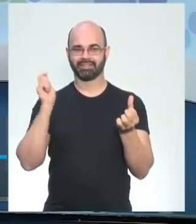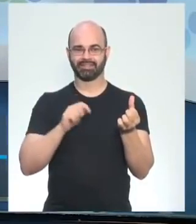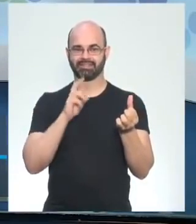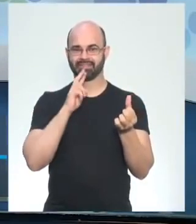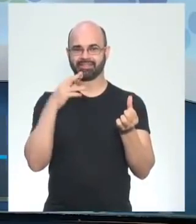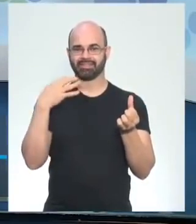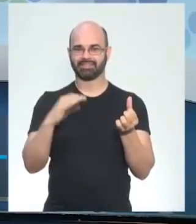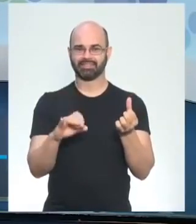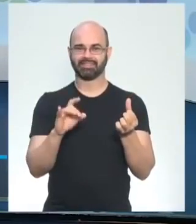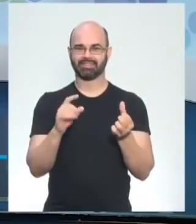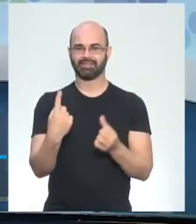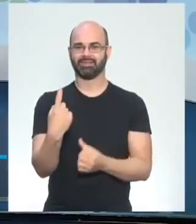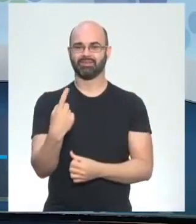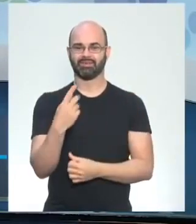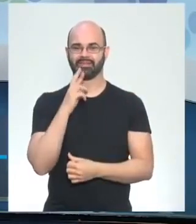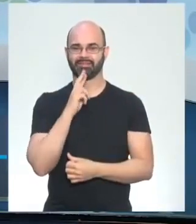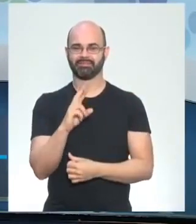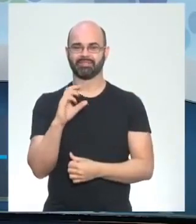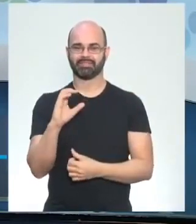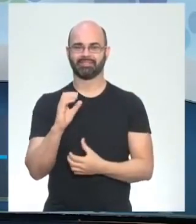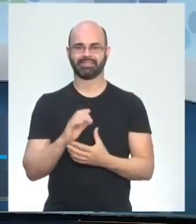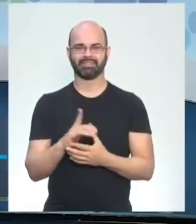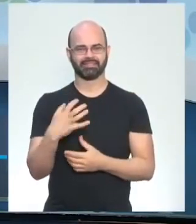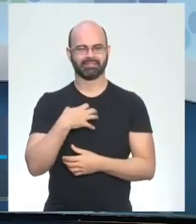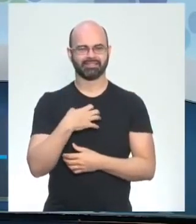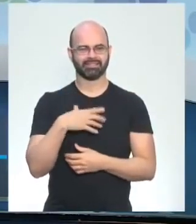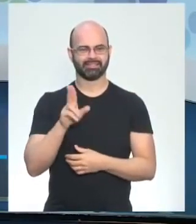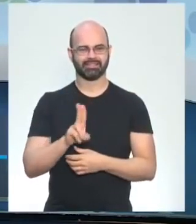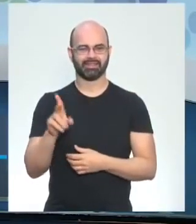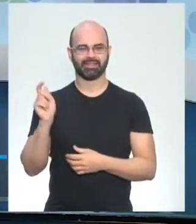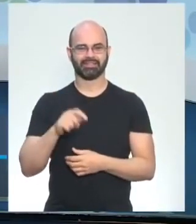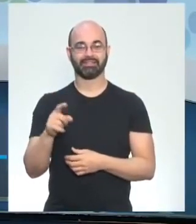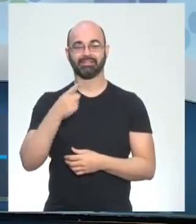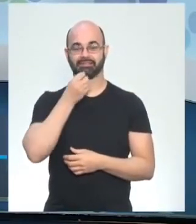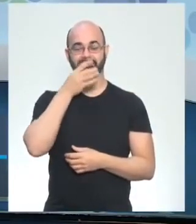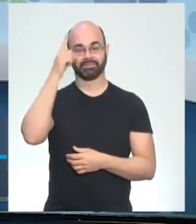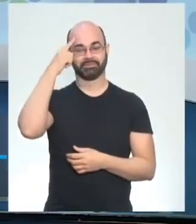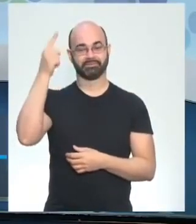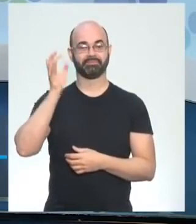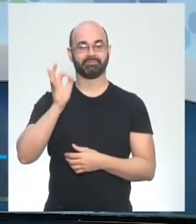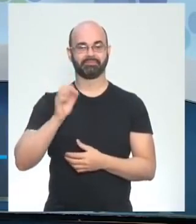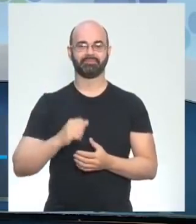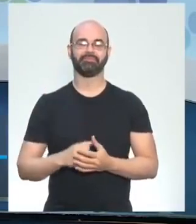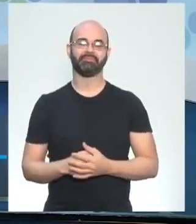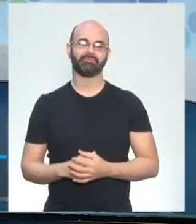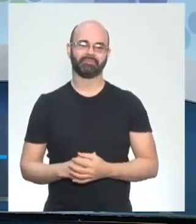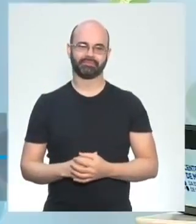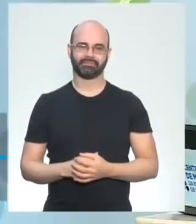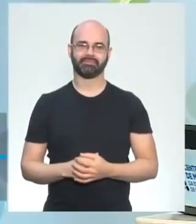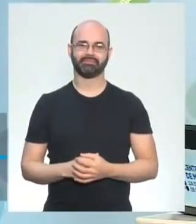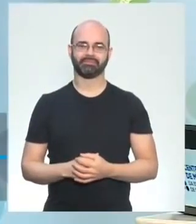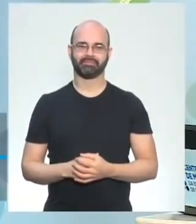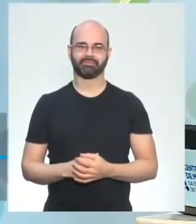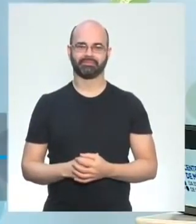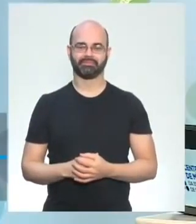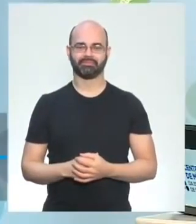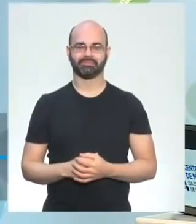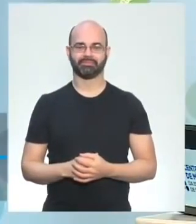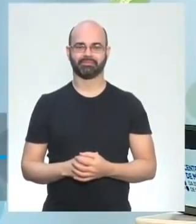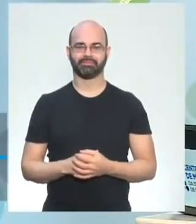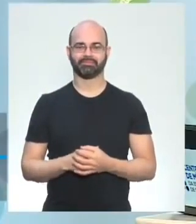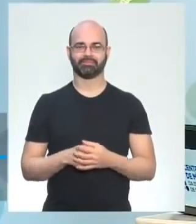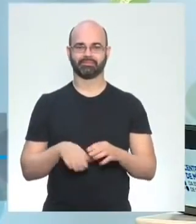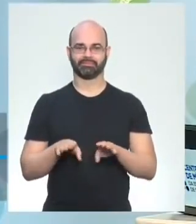é a C, que verdade. termina com 6. Boa Né? ideia. E dá pra usar bastantão, né? Boa ideia. Legal, legal. Também eu gostaria de comentar, ó, se você